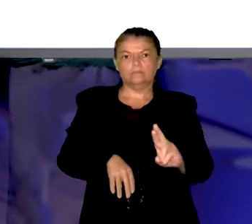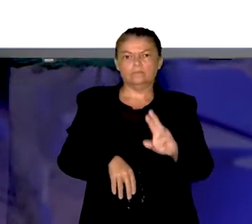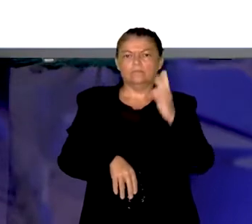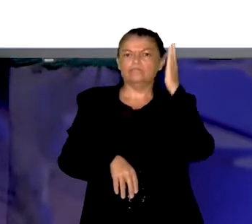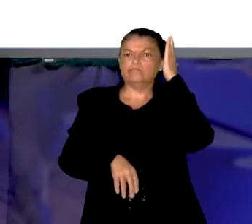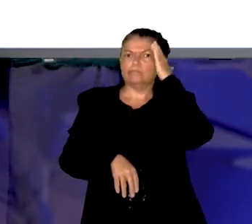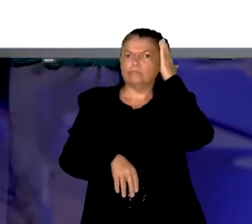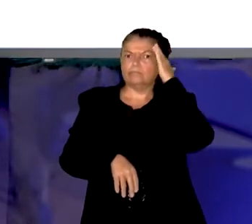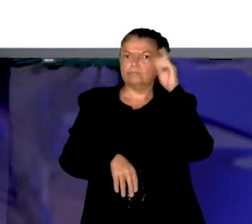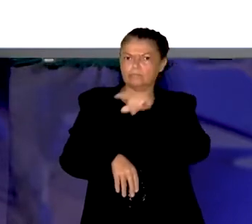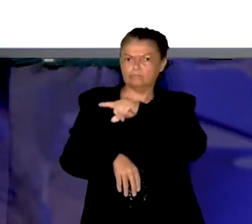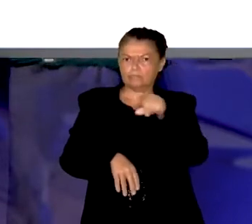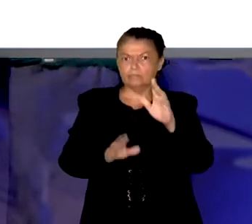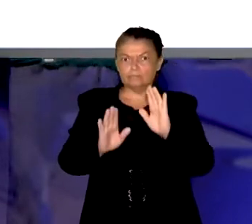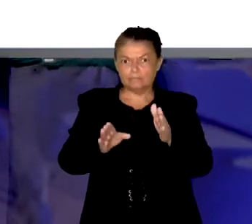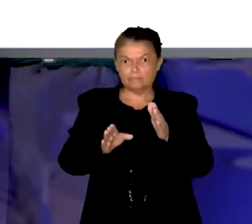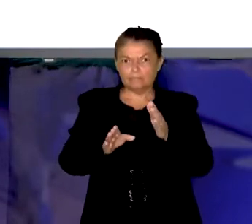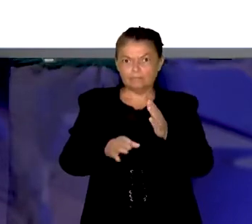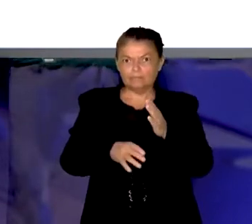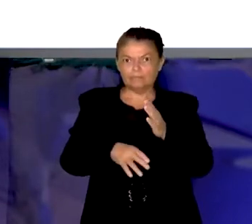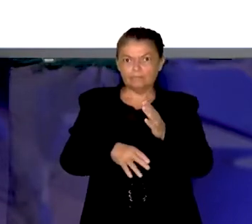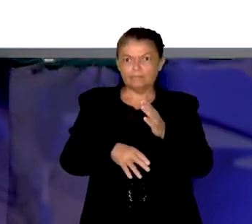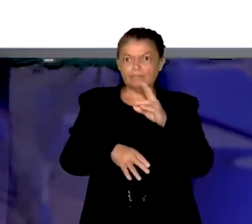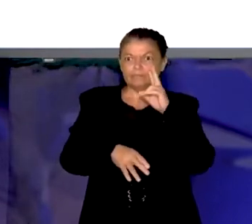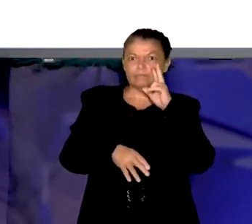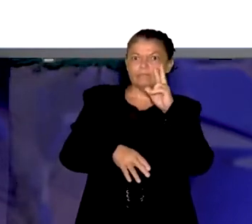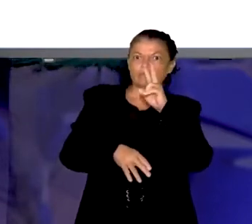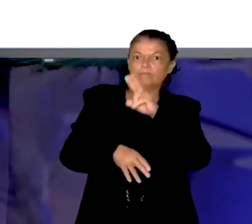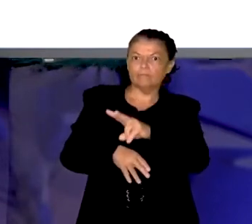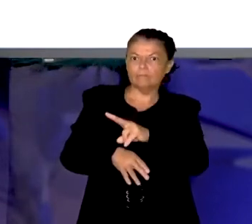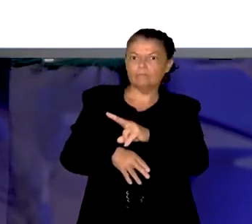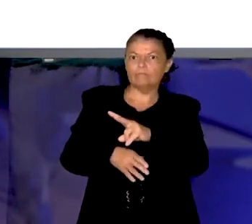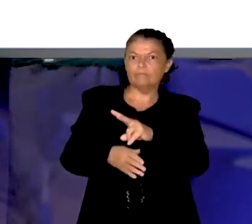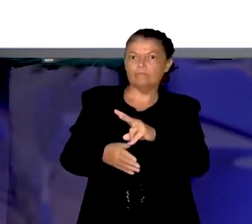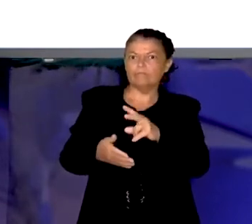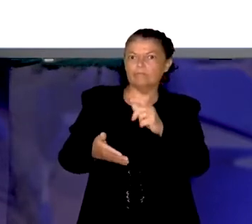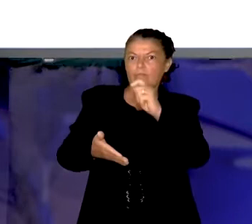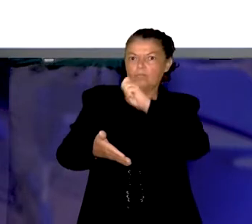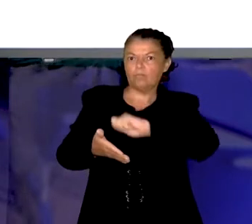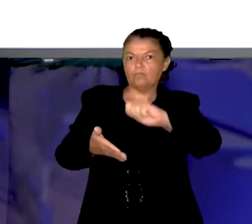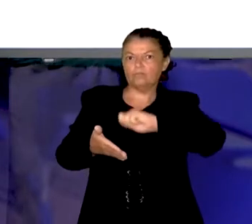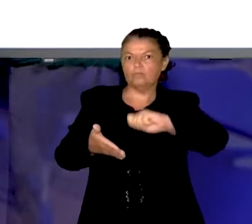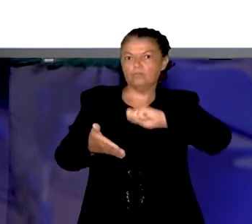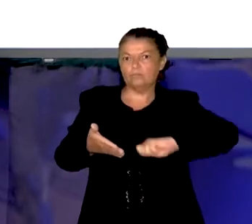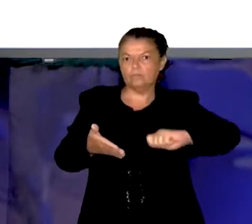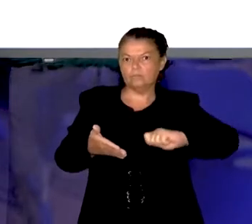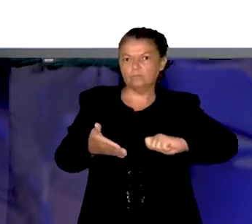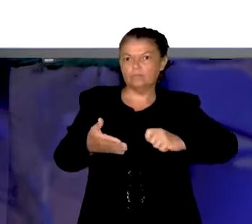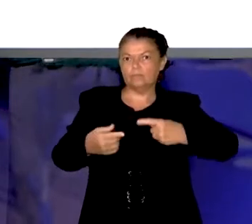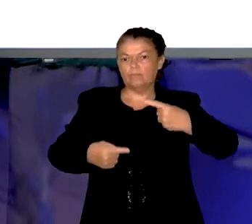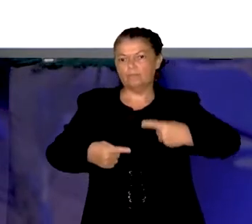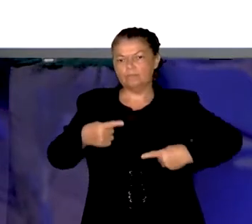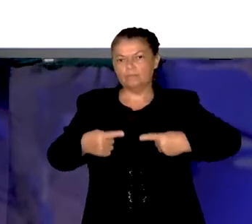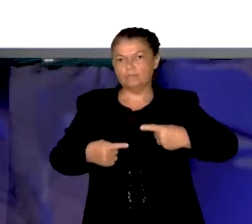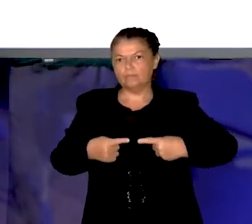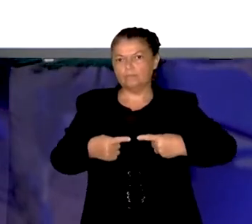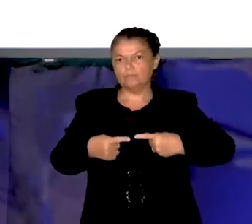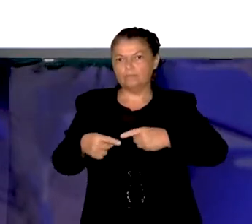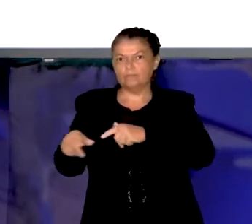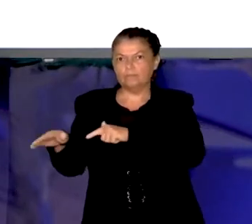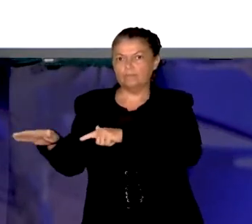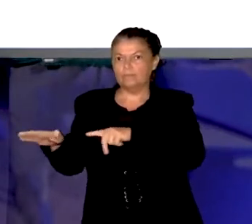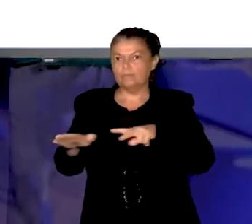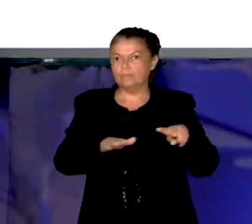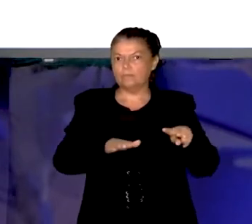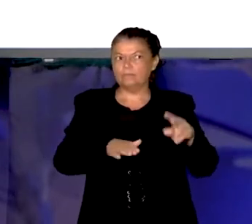já nos viu, não é? Quando estávamos corrigindo material semanas atrás. Mas a partir de agora não vai ser correção,